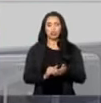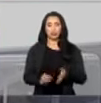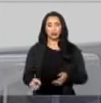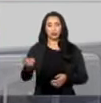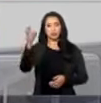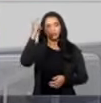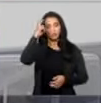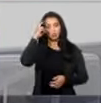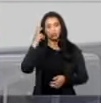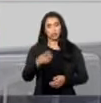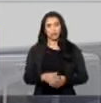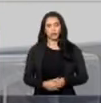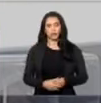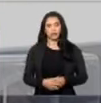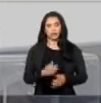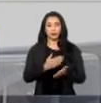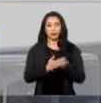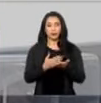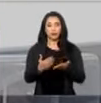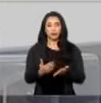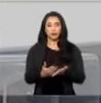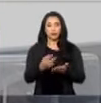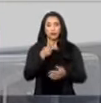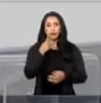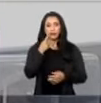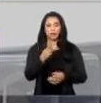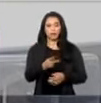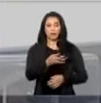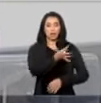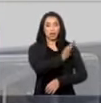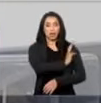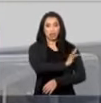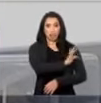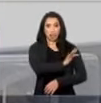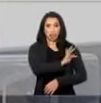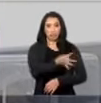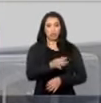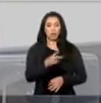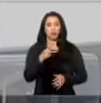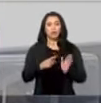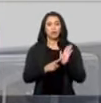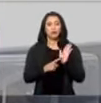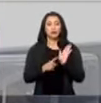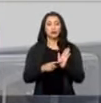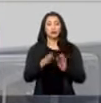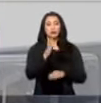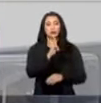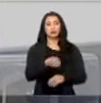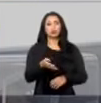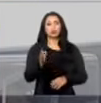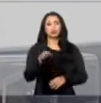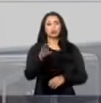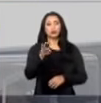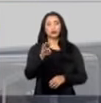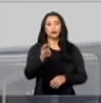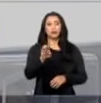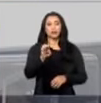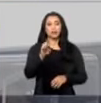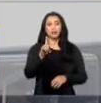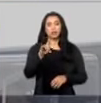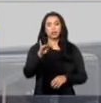minha fala, que é técnica, contextualizando a suspensão do edital chamada